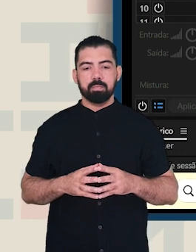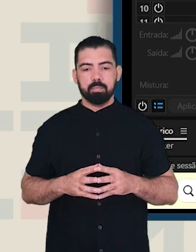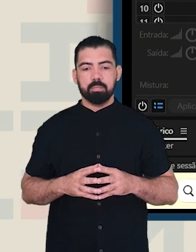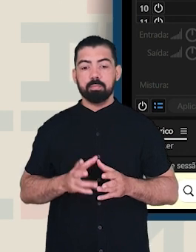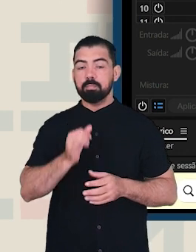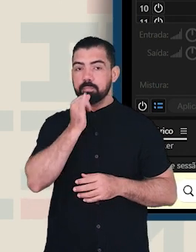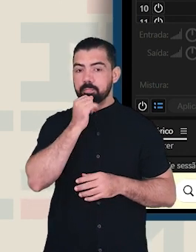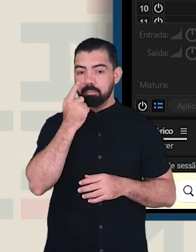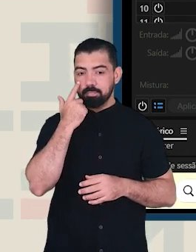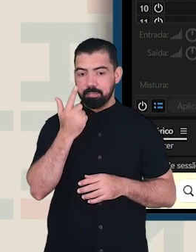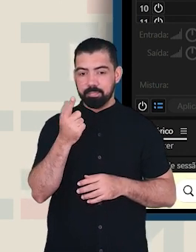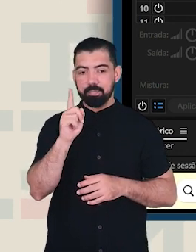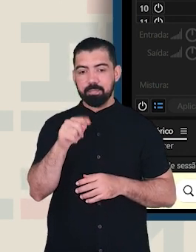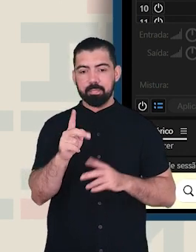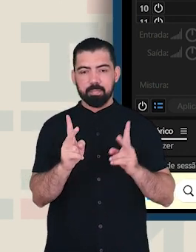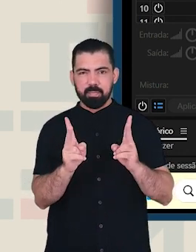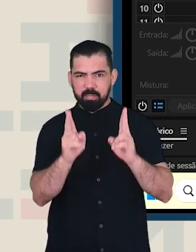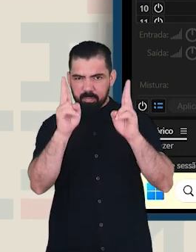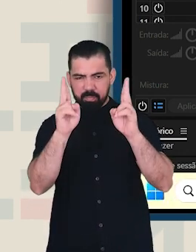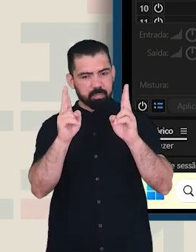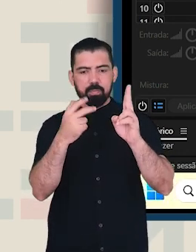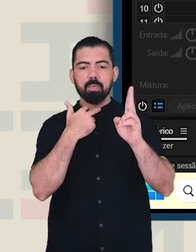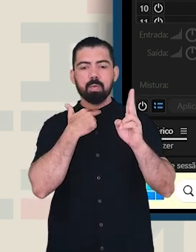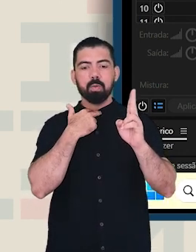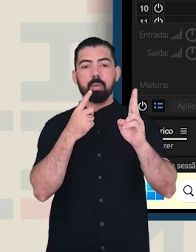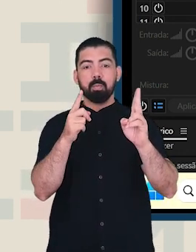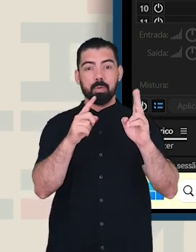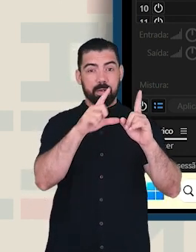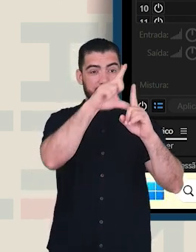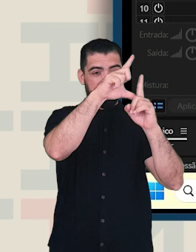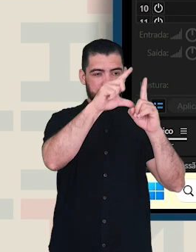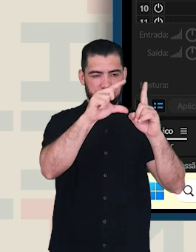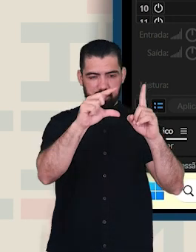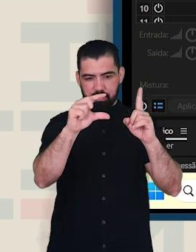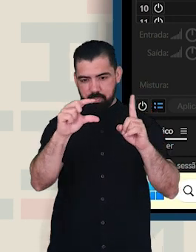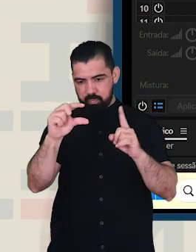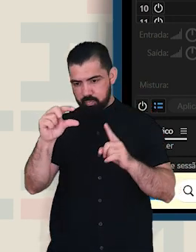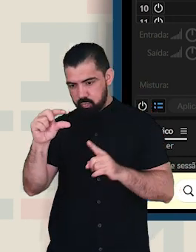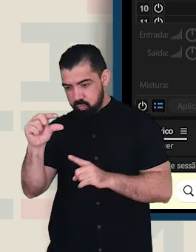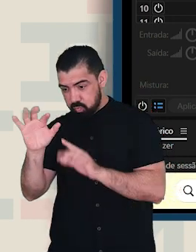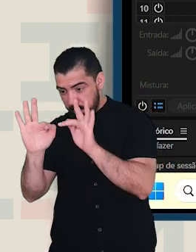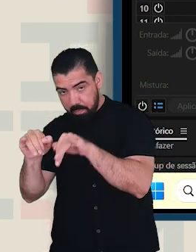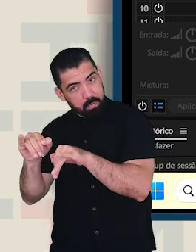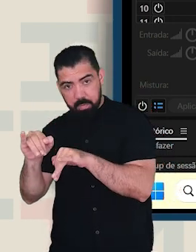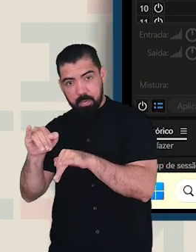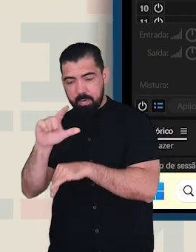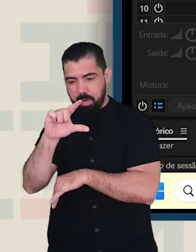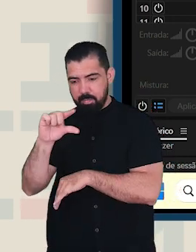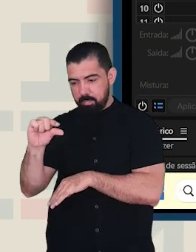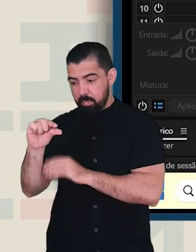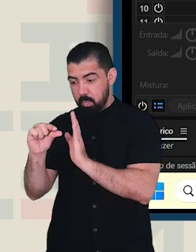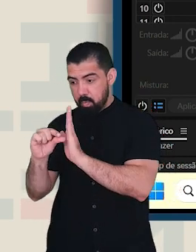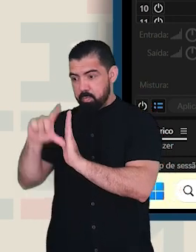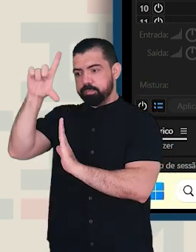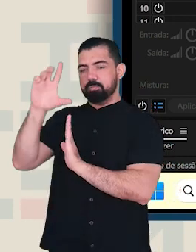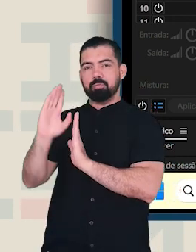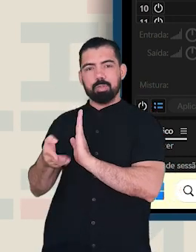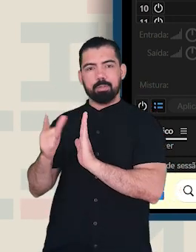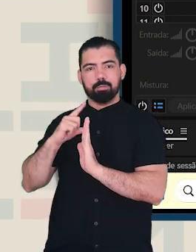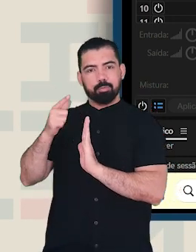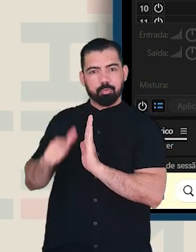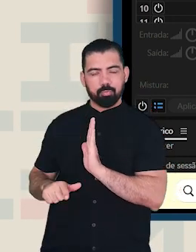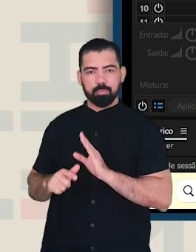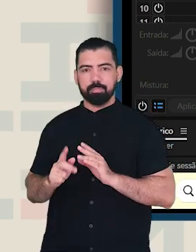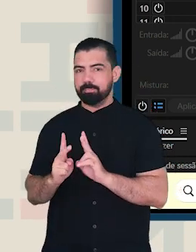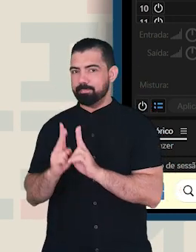Aquí, por ejemplo, yo no podría isolar aquí porque aquí caería, se interrumpiría muy repentinamente el